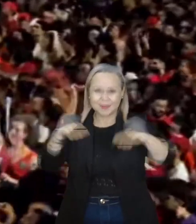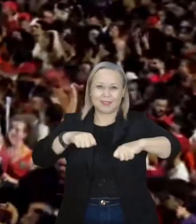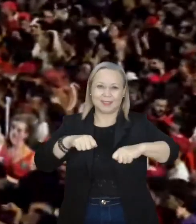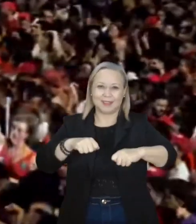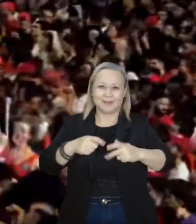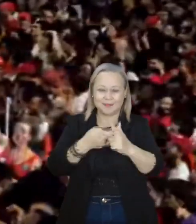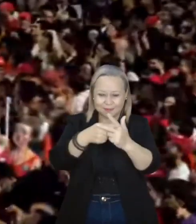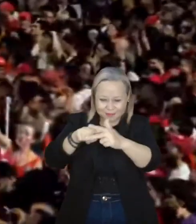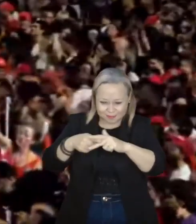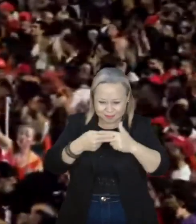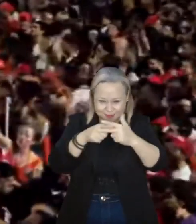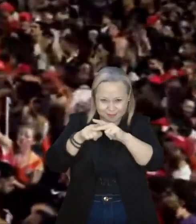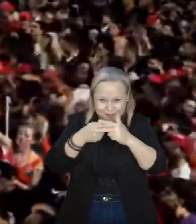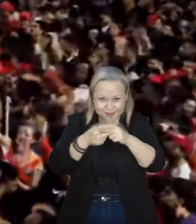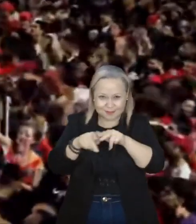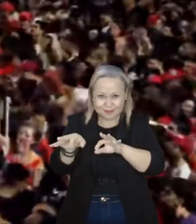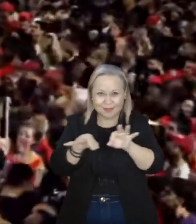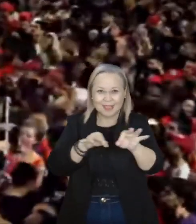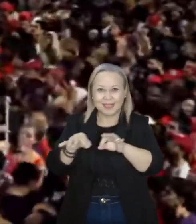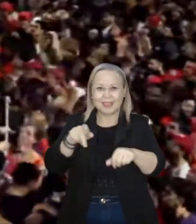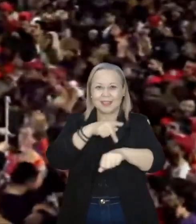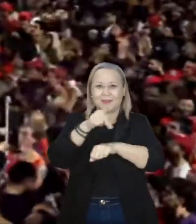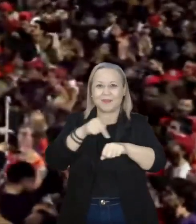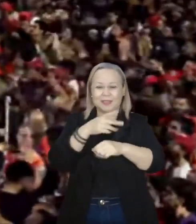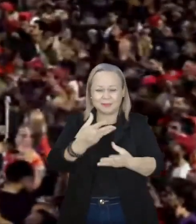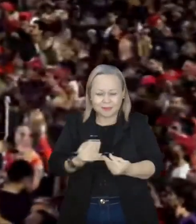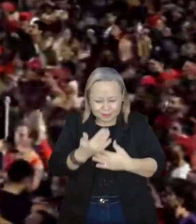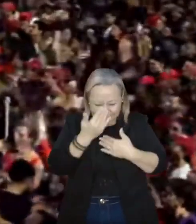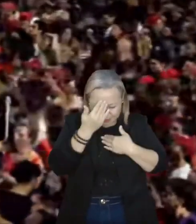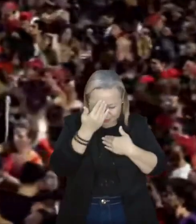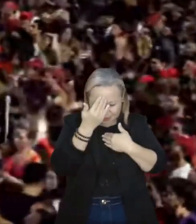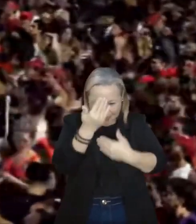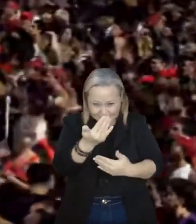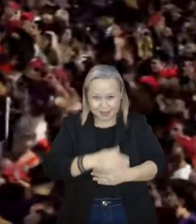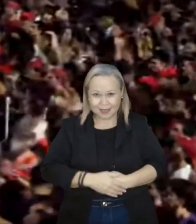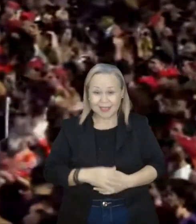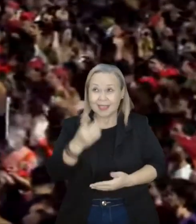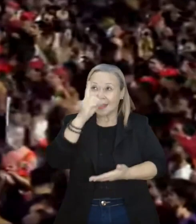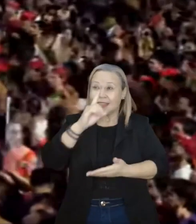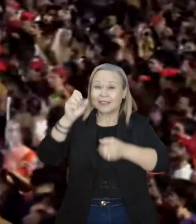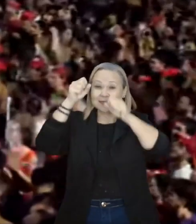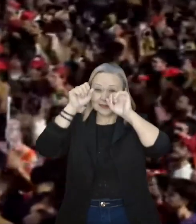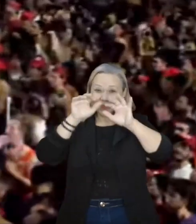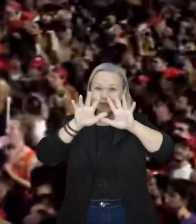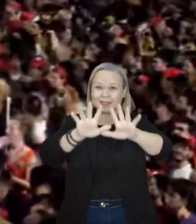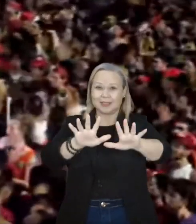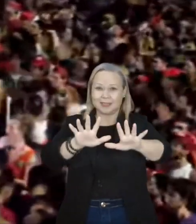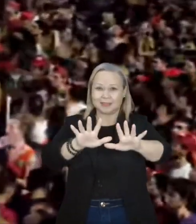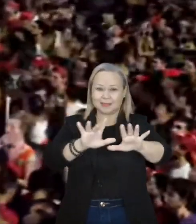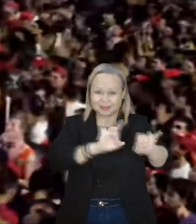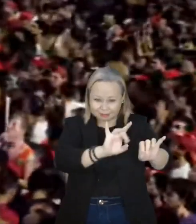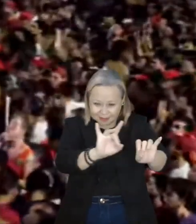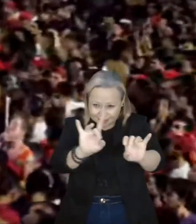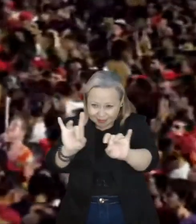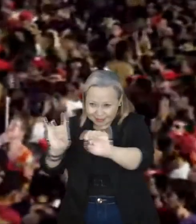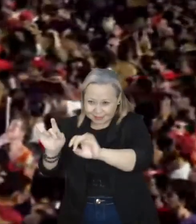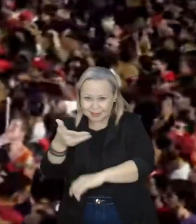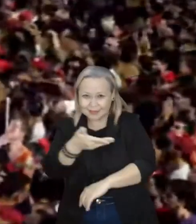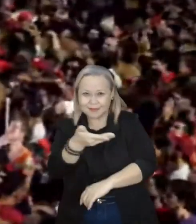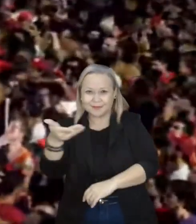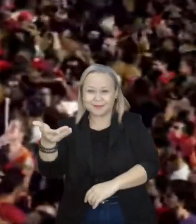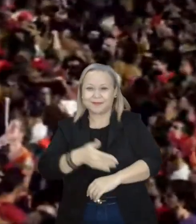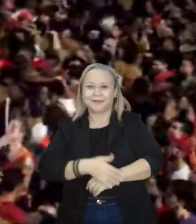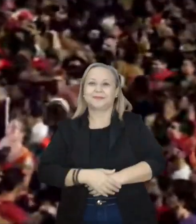país. Muito obrigado, gente, muito obrigado. Que Deus abençoe cada um de vocês.